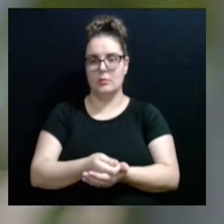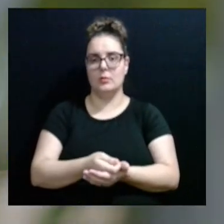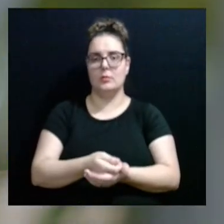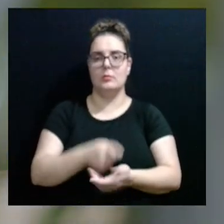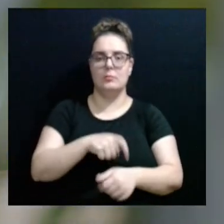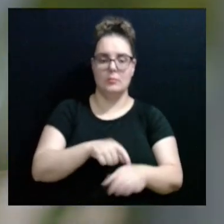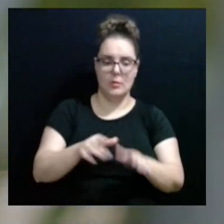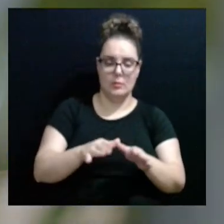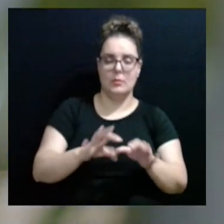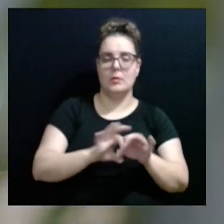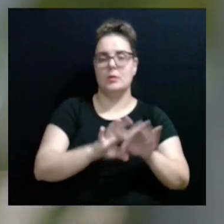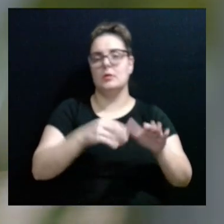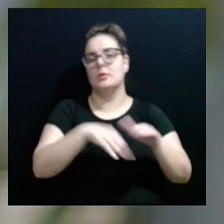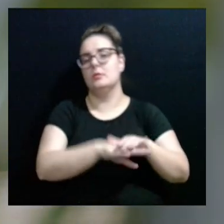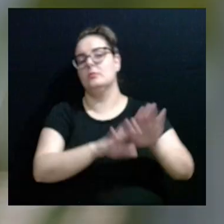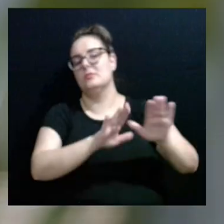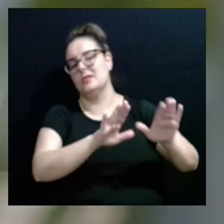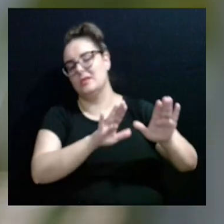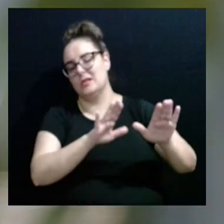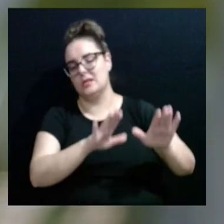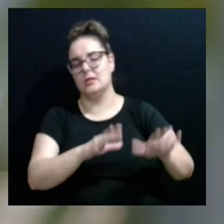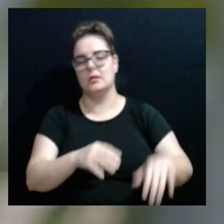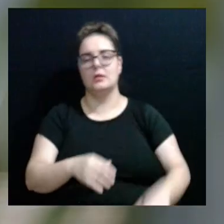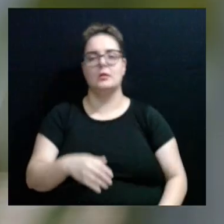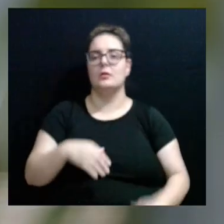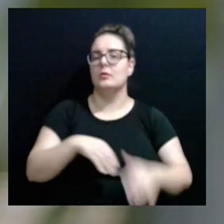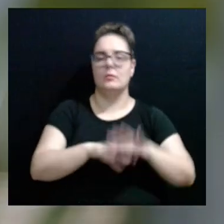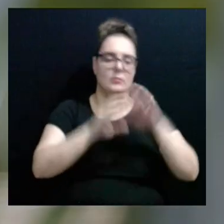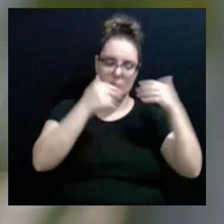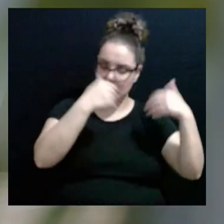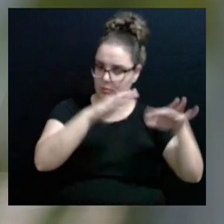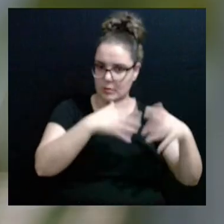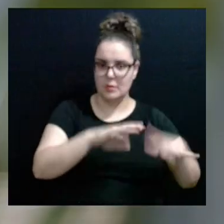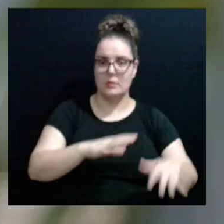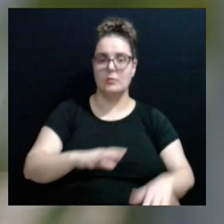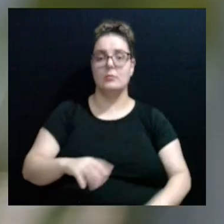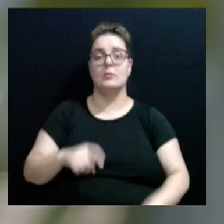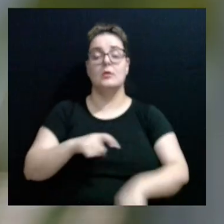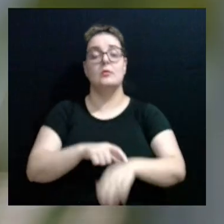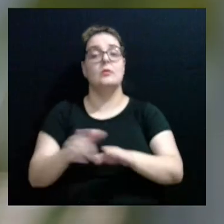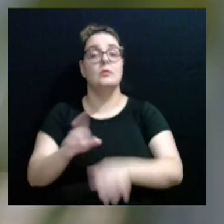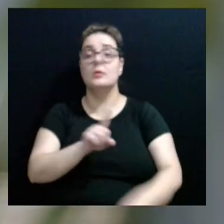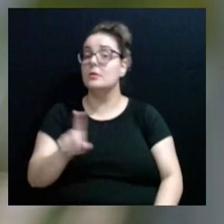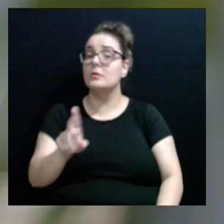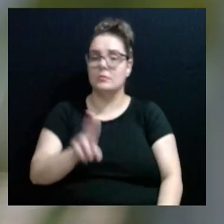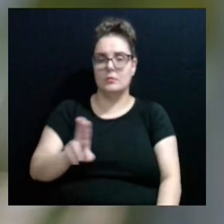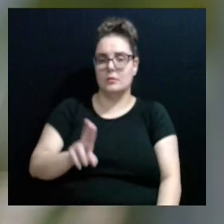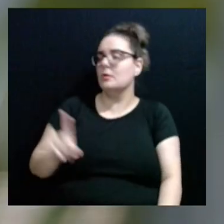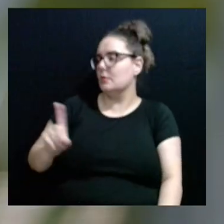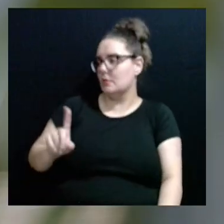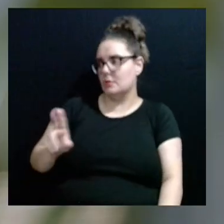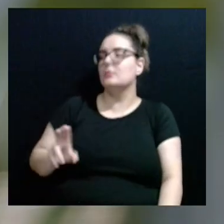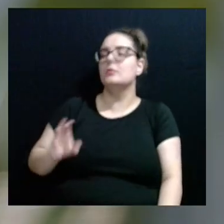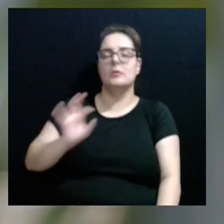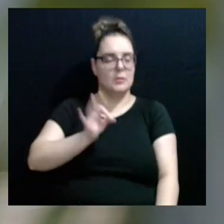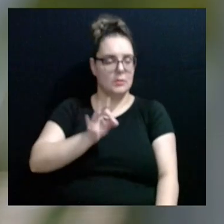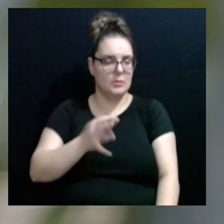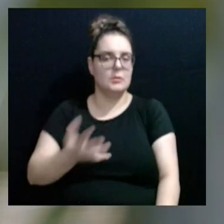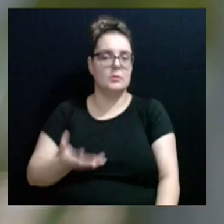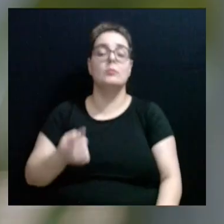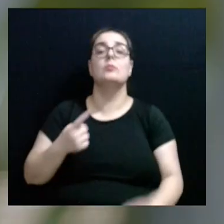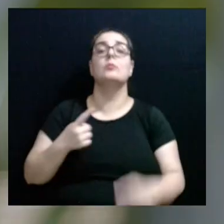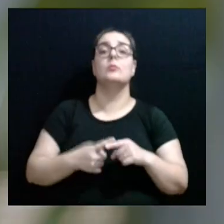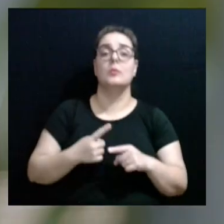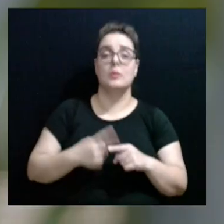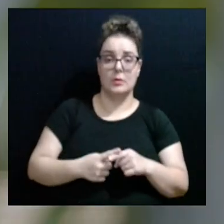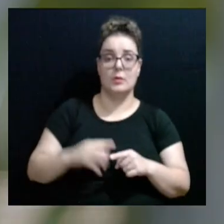guarda-roupa guardado, põe na geladeira, aí você pode, mas fique um tempo sem usar. Né? Por quê? Porque quando ele está na sua